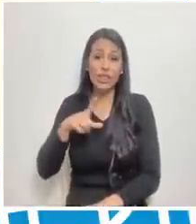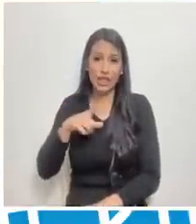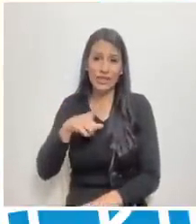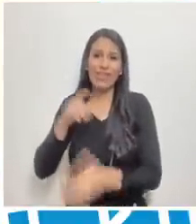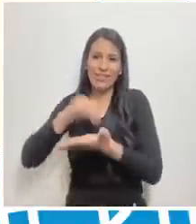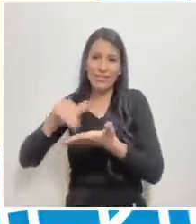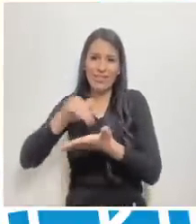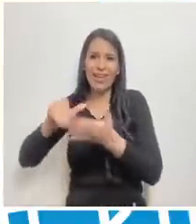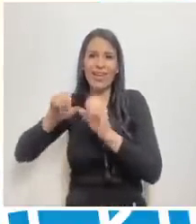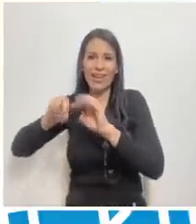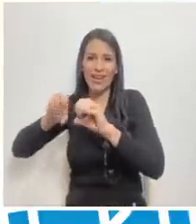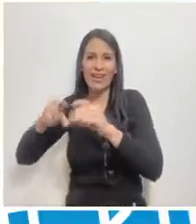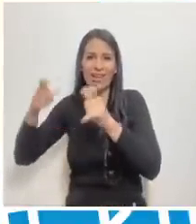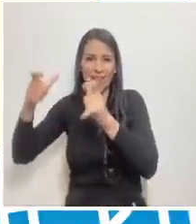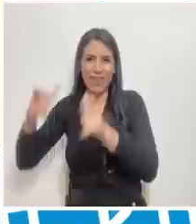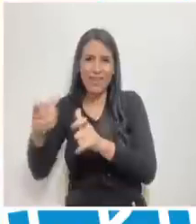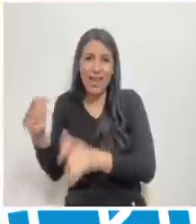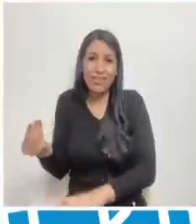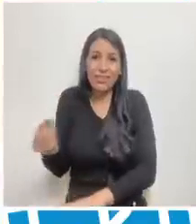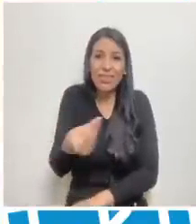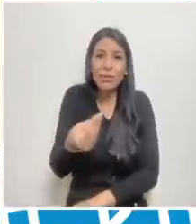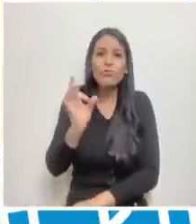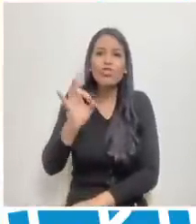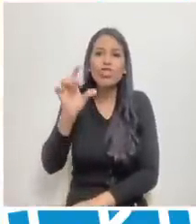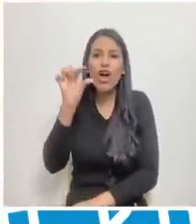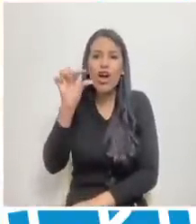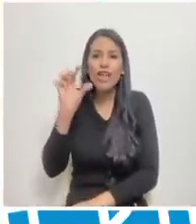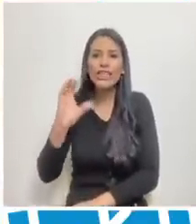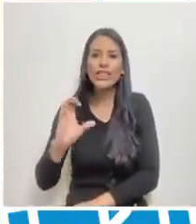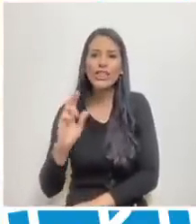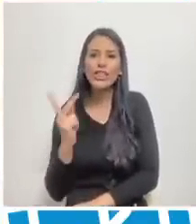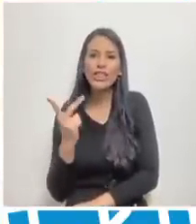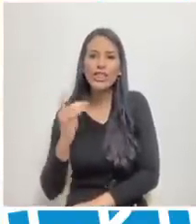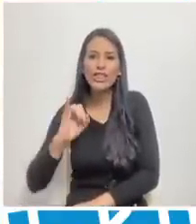secretaria. Então, a gente tem agora